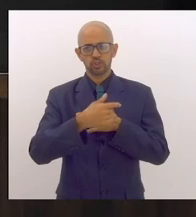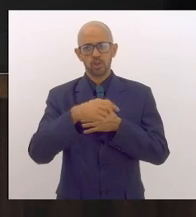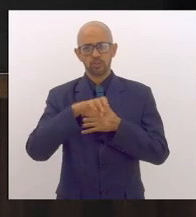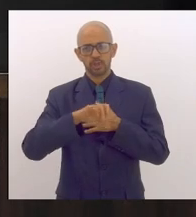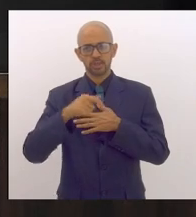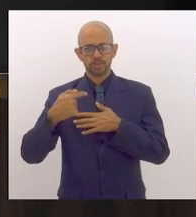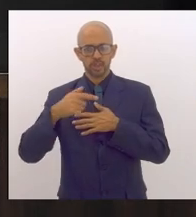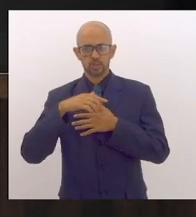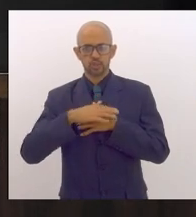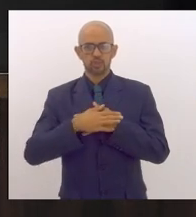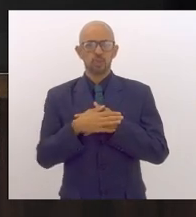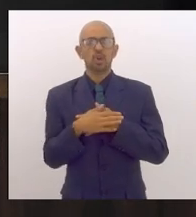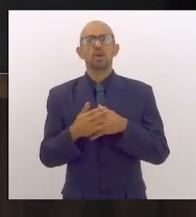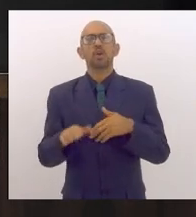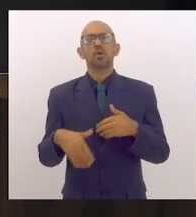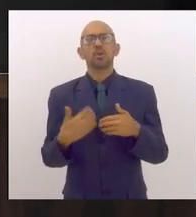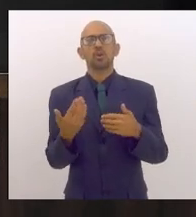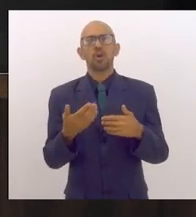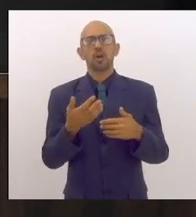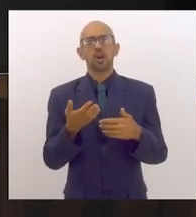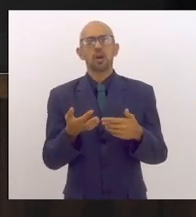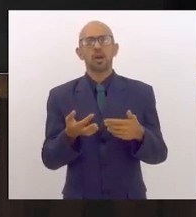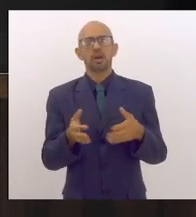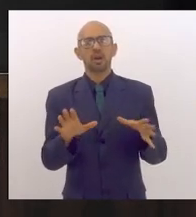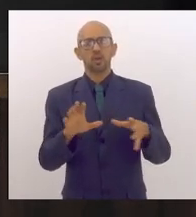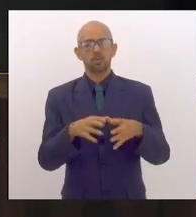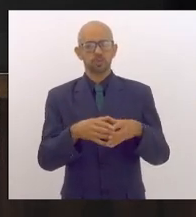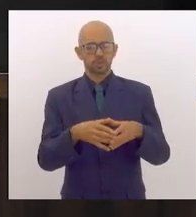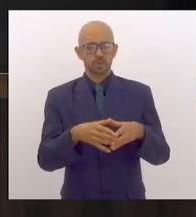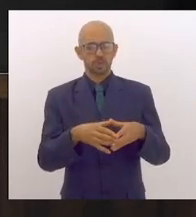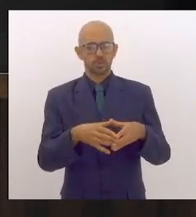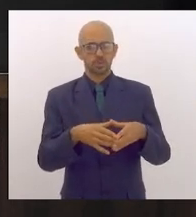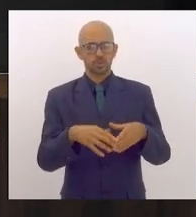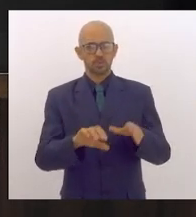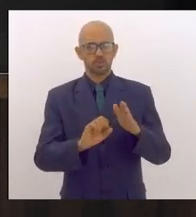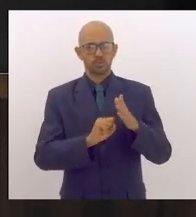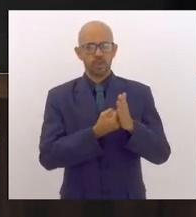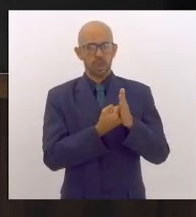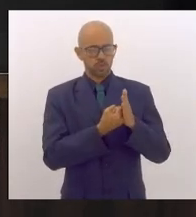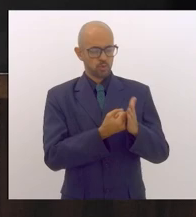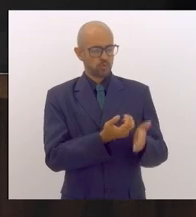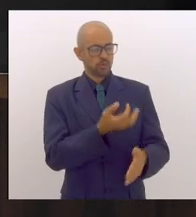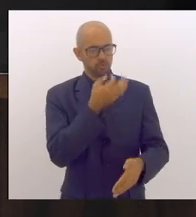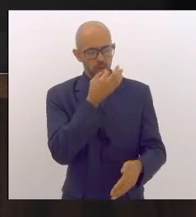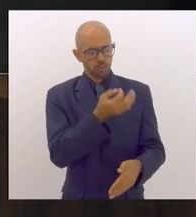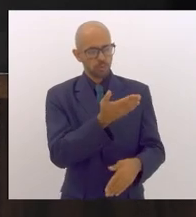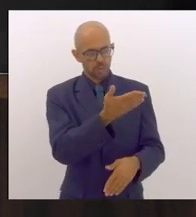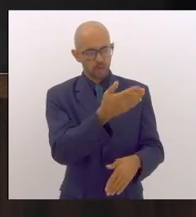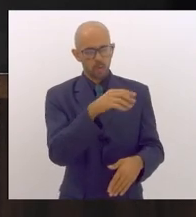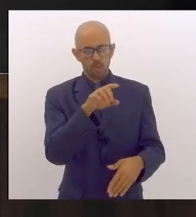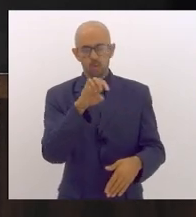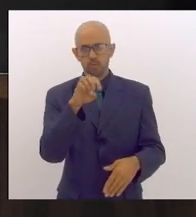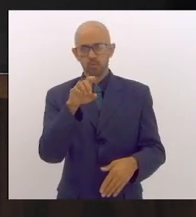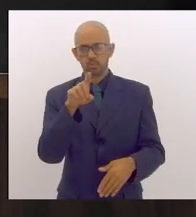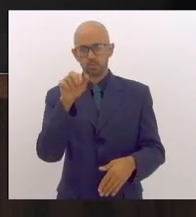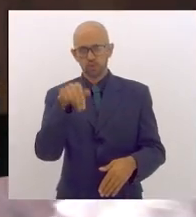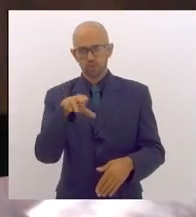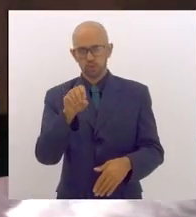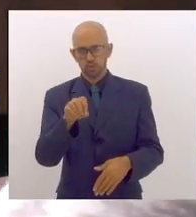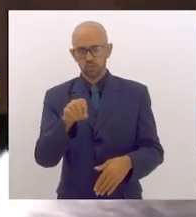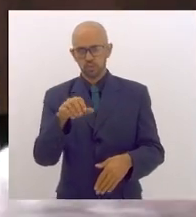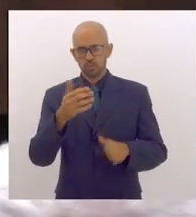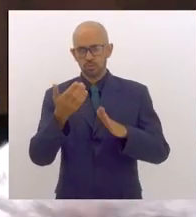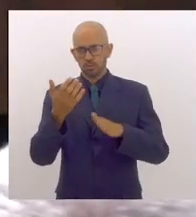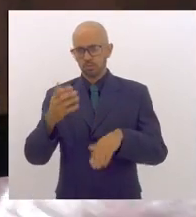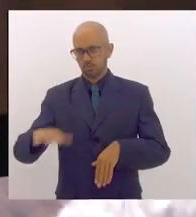97, pendente de parecer da Comissão de Emendas Constitucionais e Vetos. Para emitir parecer, deputado Marcelo Dino. Pela